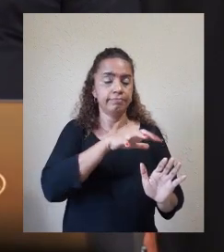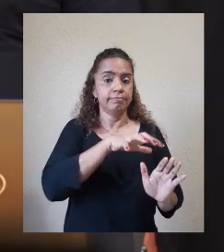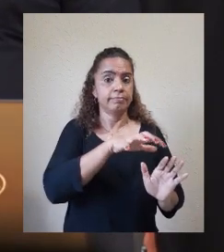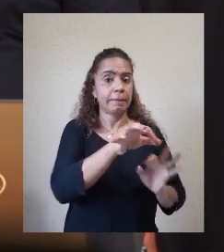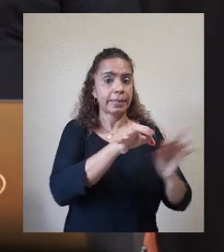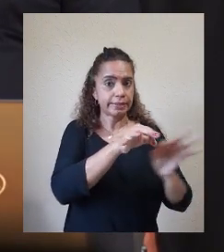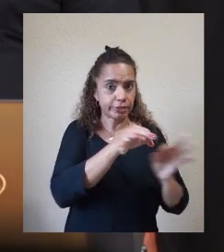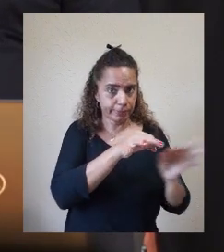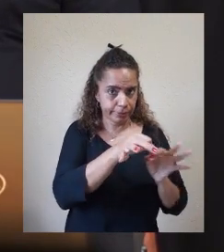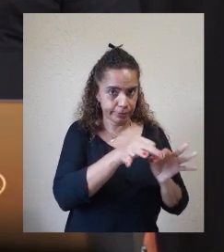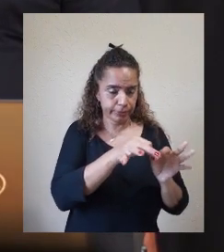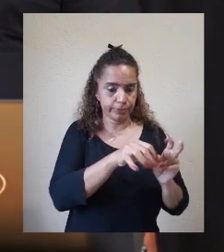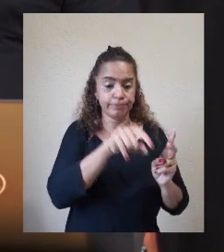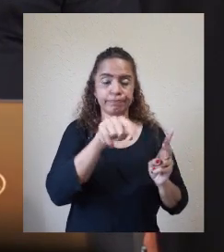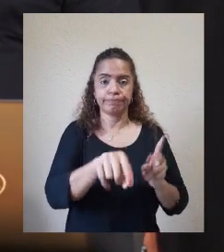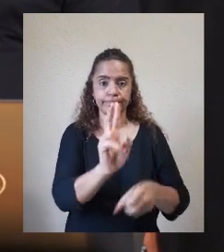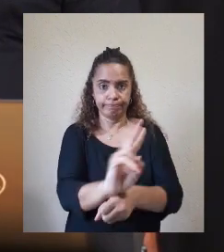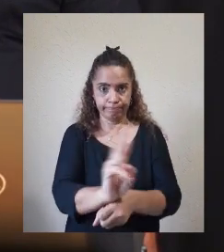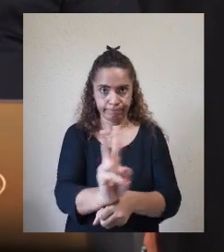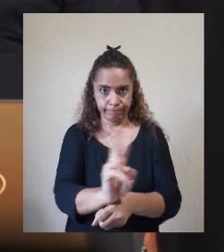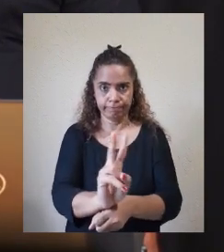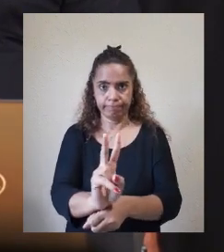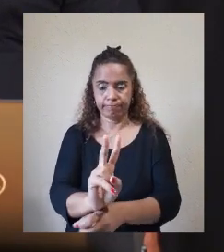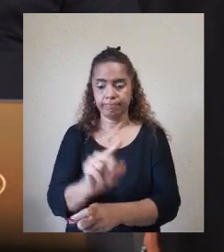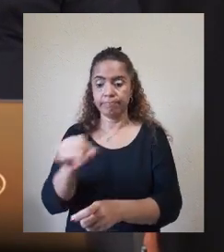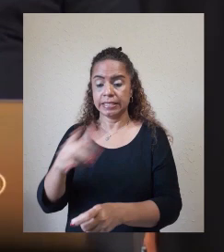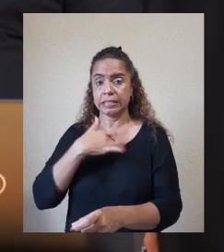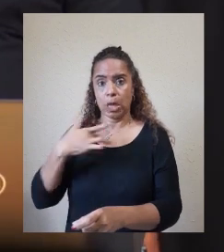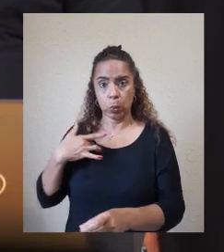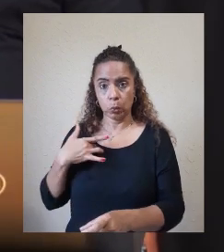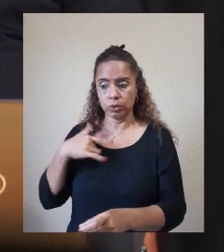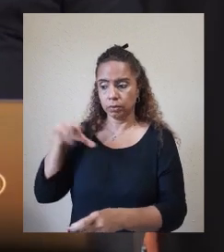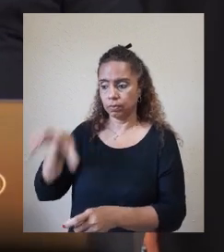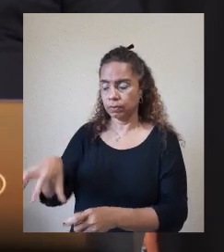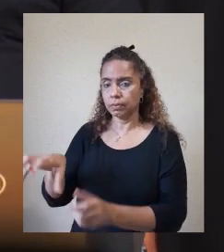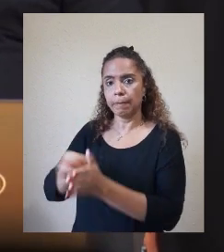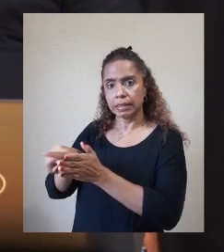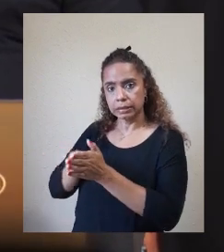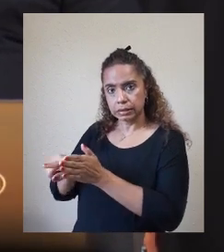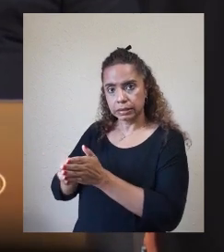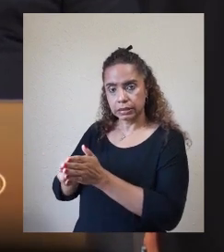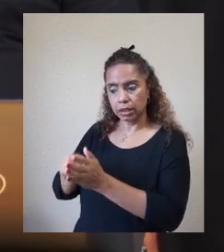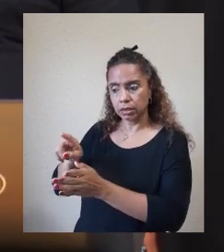vigilância em saúde, uma série de pesquisa, né? Pesquisa, desenvolvimento